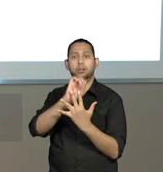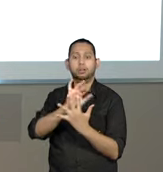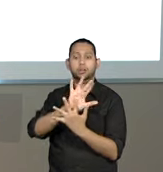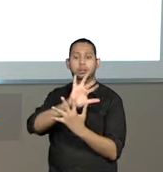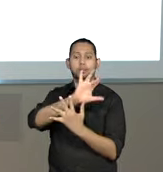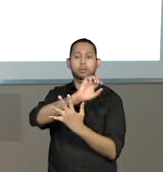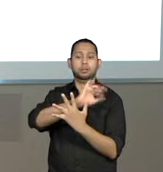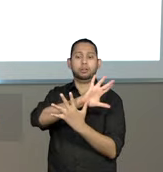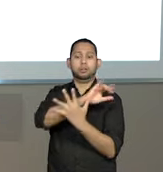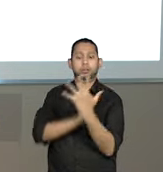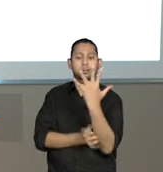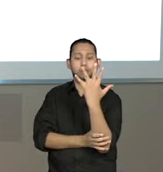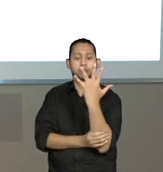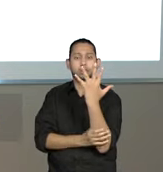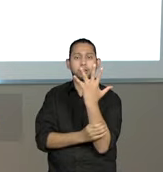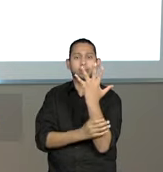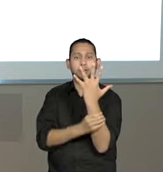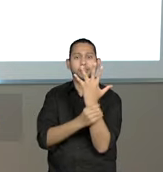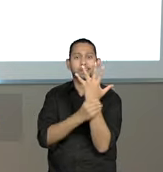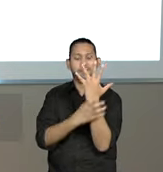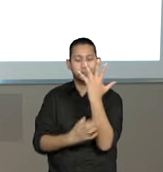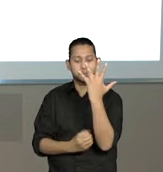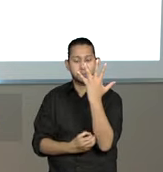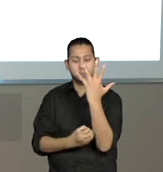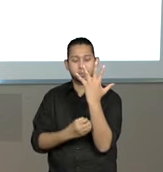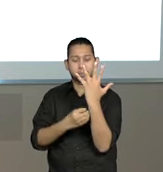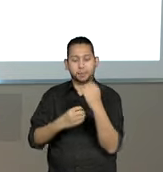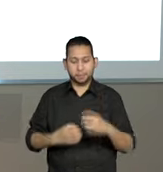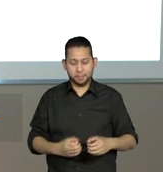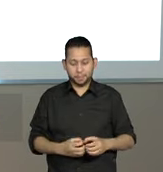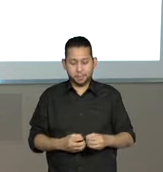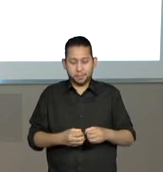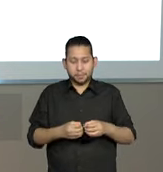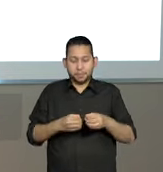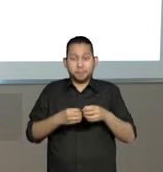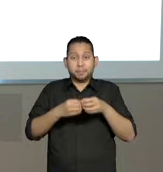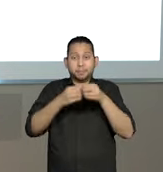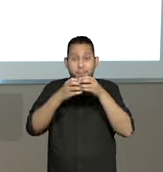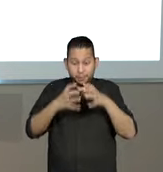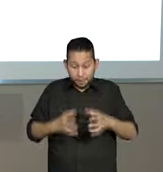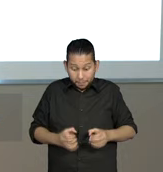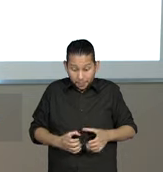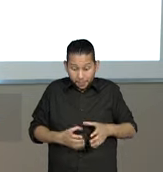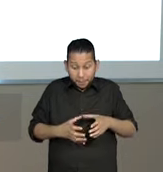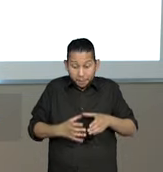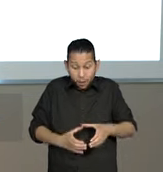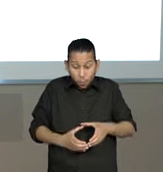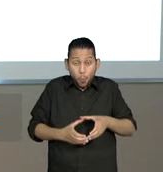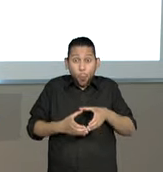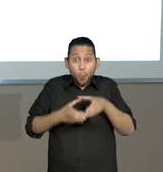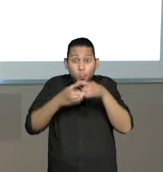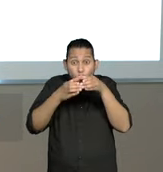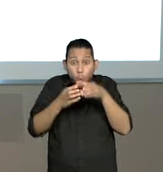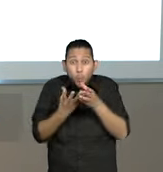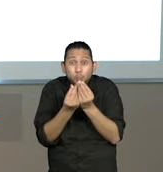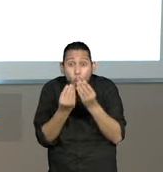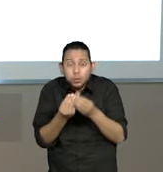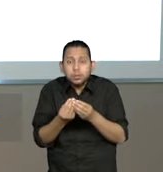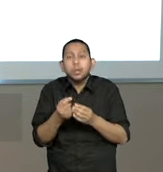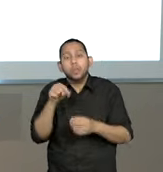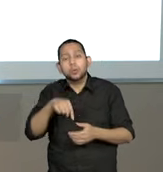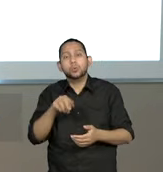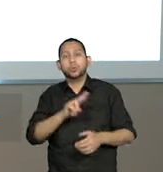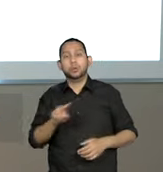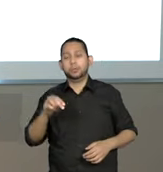axônios desses neurônios vão se unir e vão formar um nervo, tá? Esse nervo vai